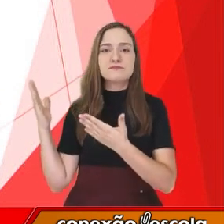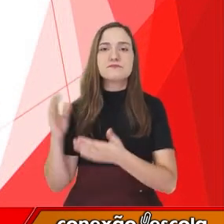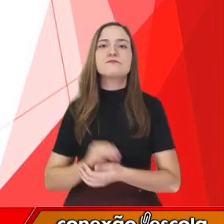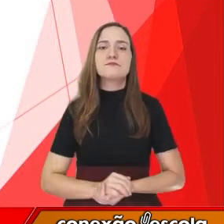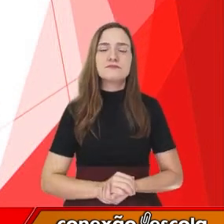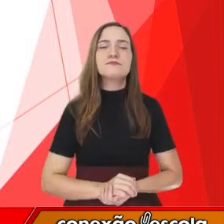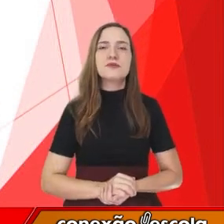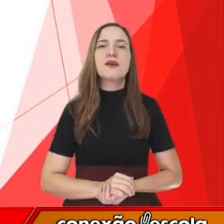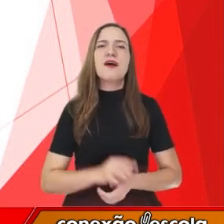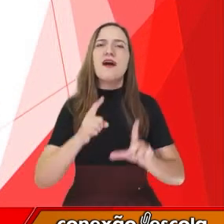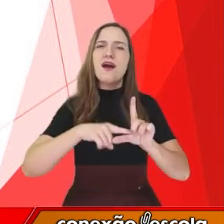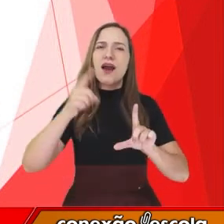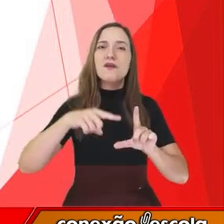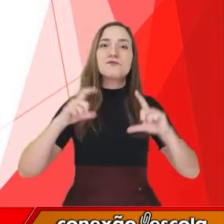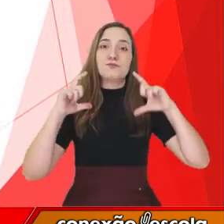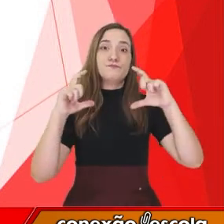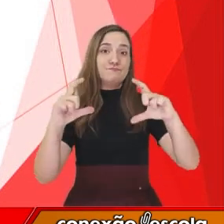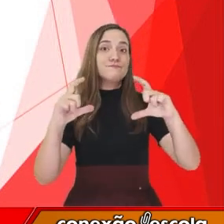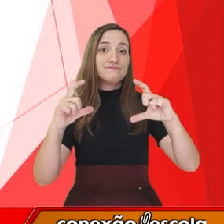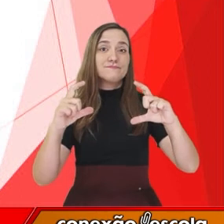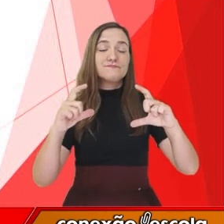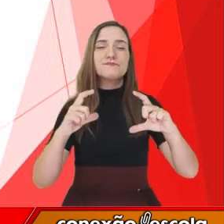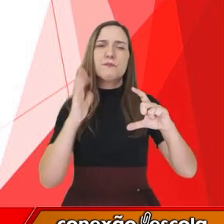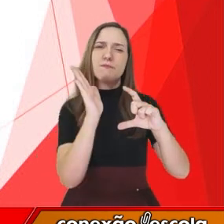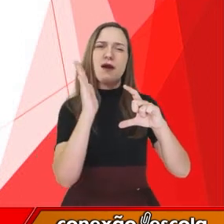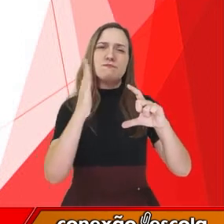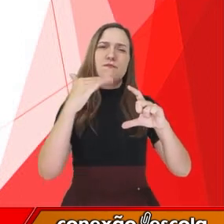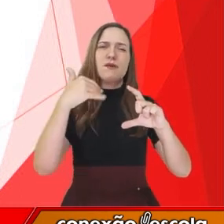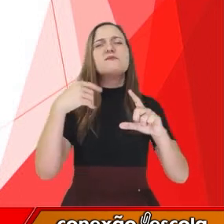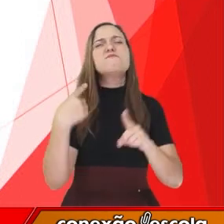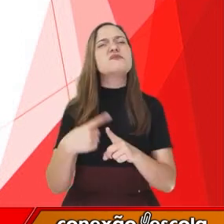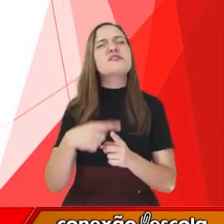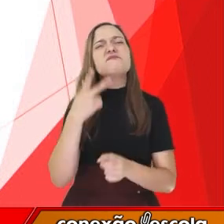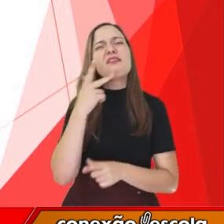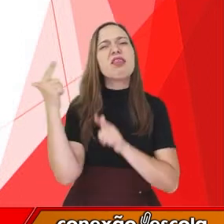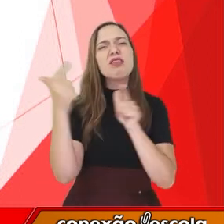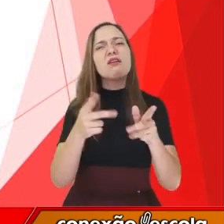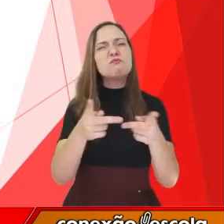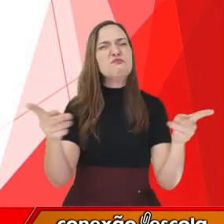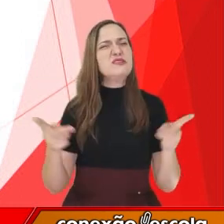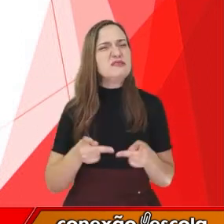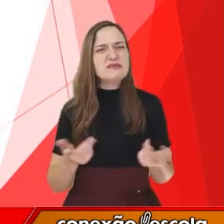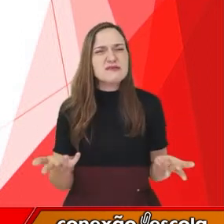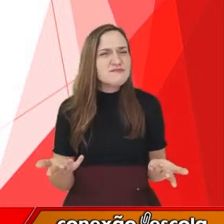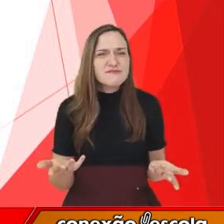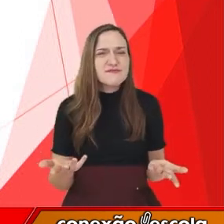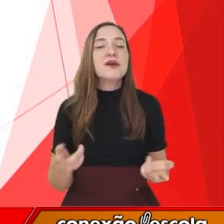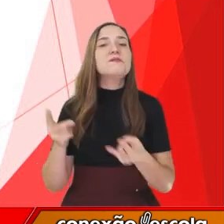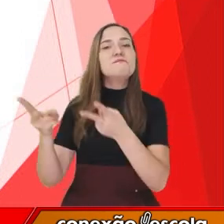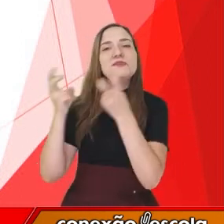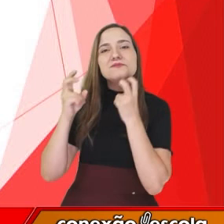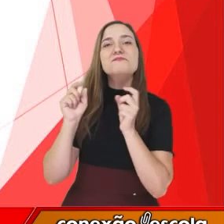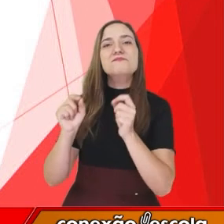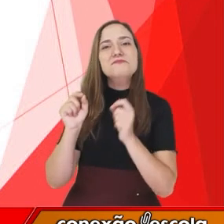ou simplesmente de gráfico de pizza. Mas por que se chama gráfico de pizza?